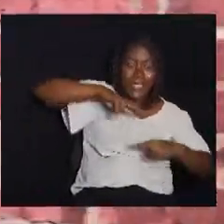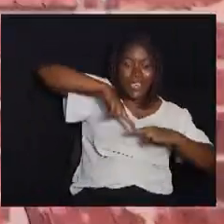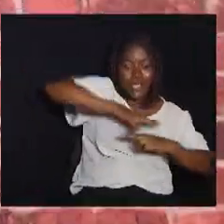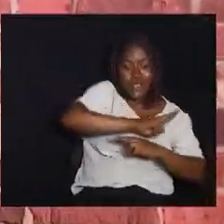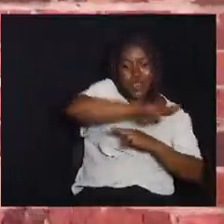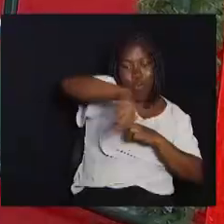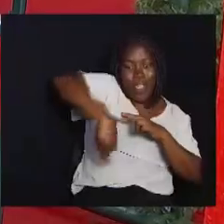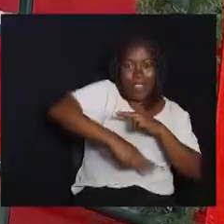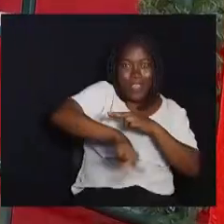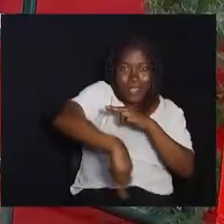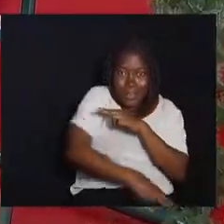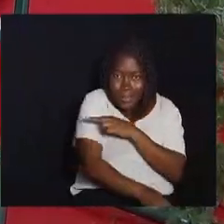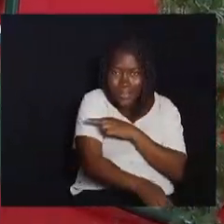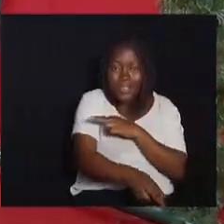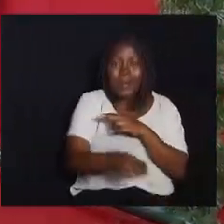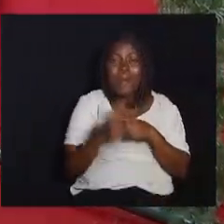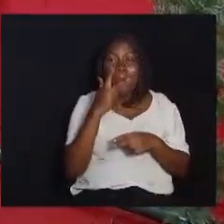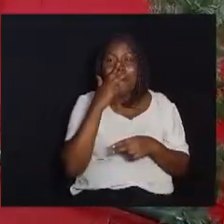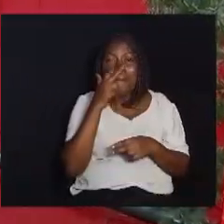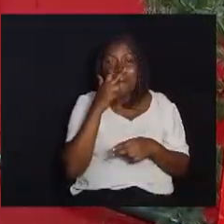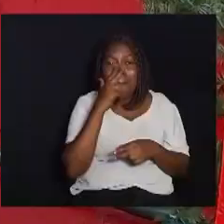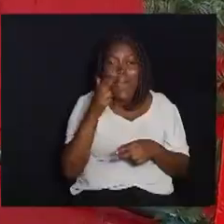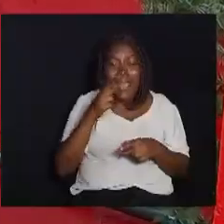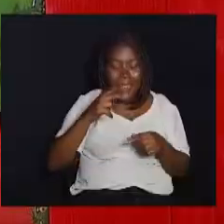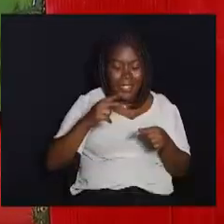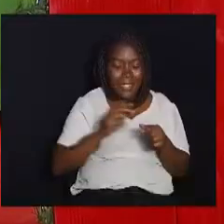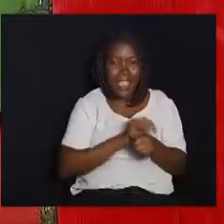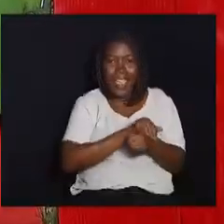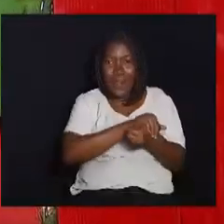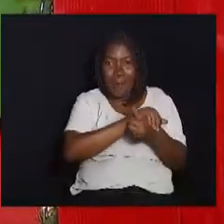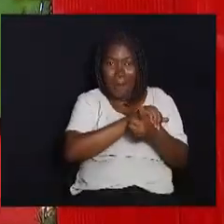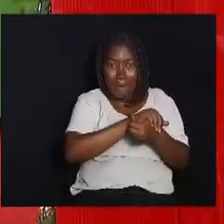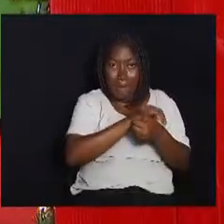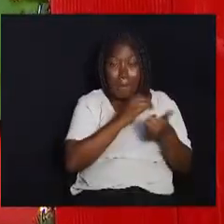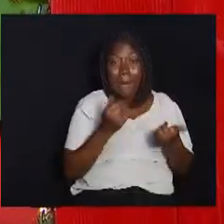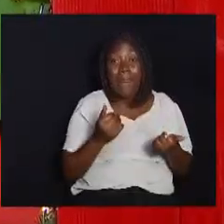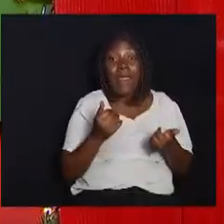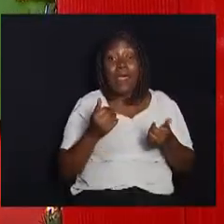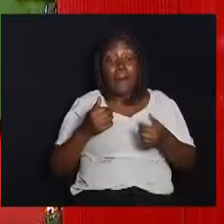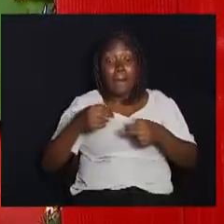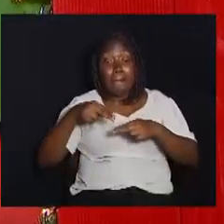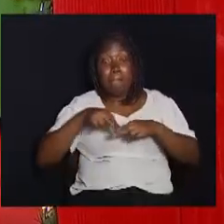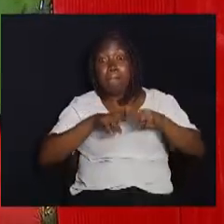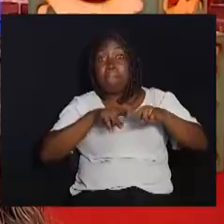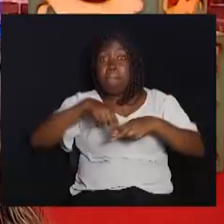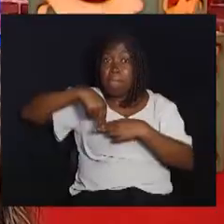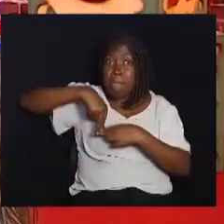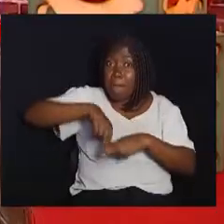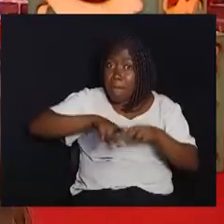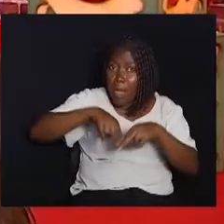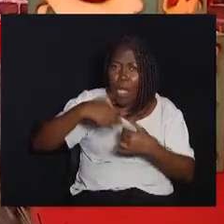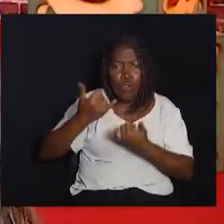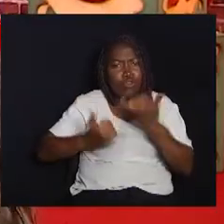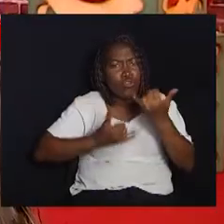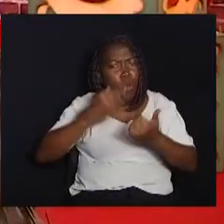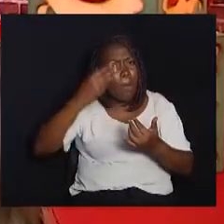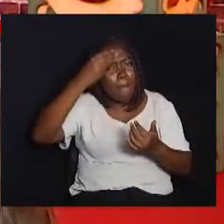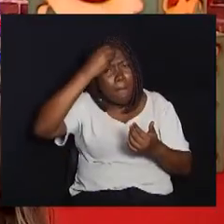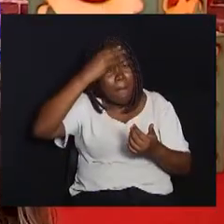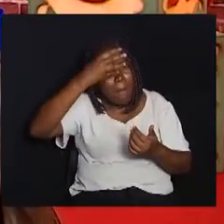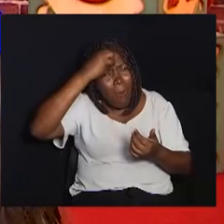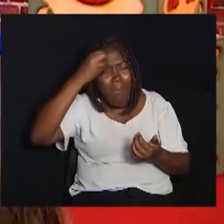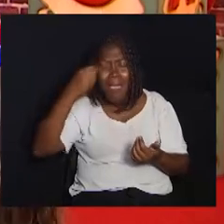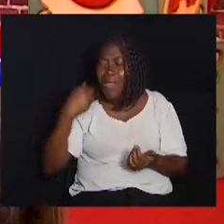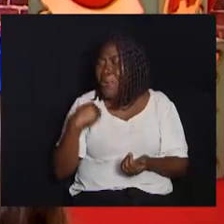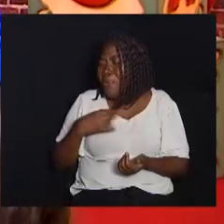caracol. Além de brinquedos inclusivos, como um balanço e um jogo da memória de graça para toda a criançada. Ah, eu adoro, né?